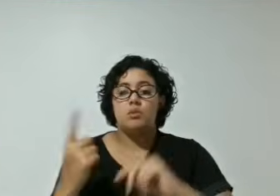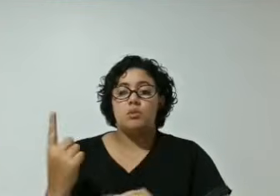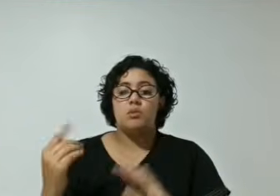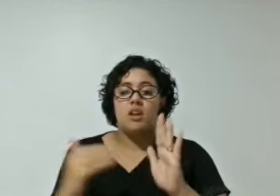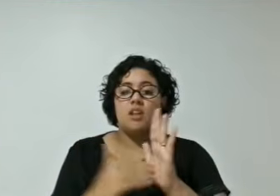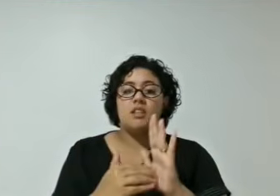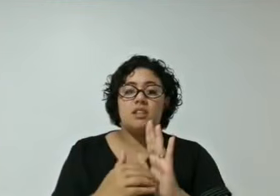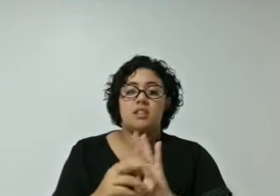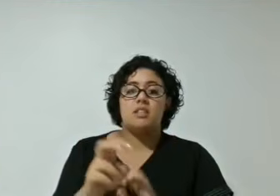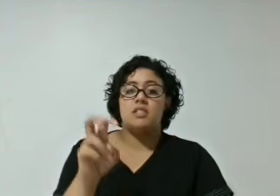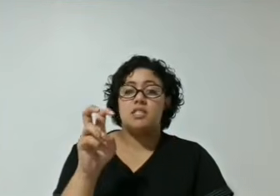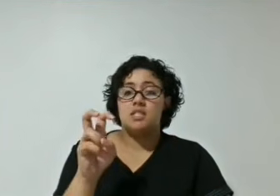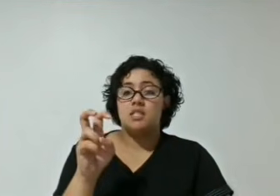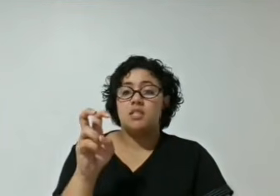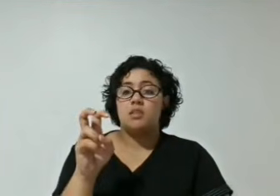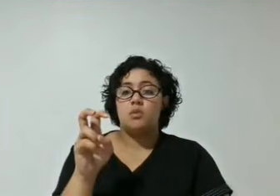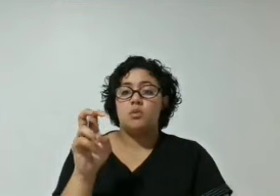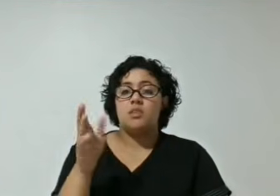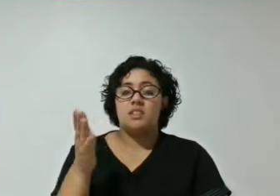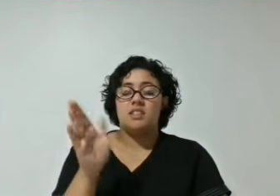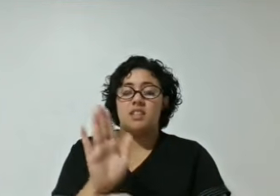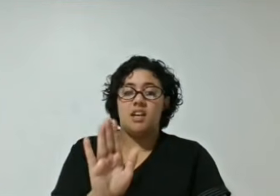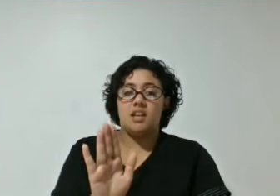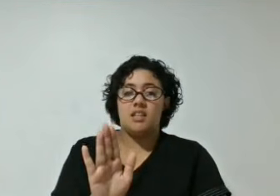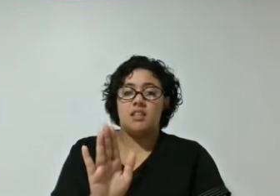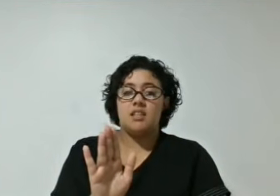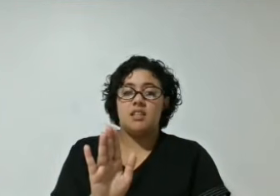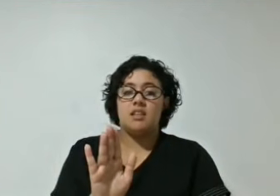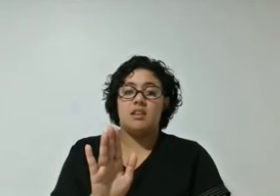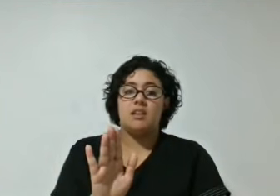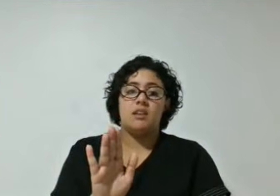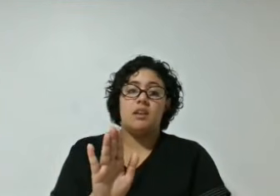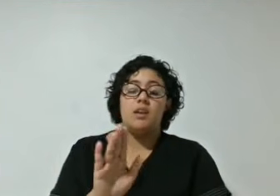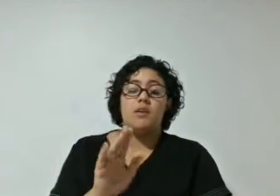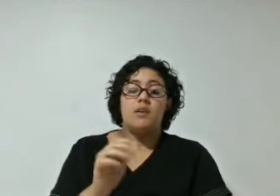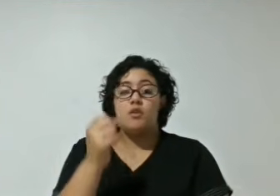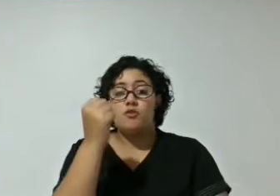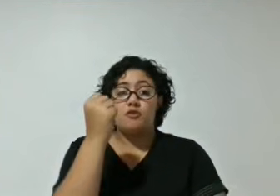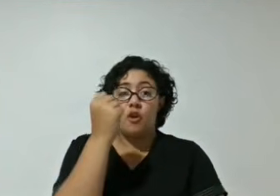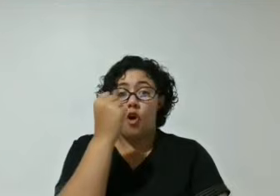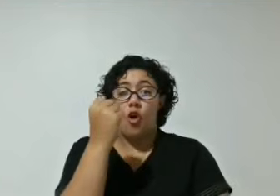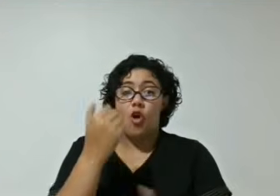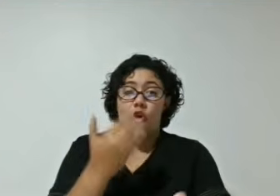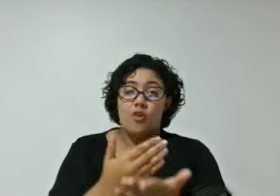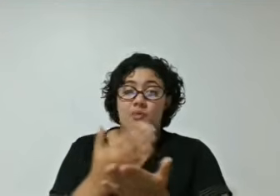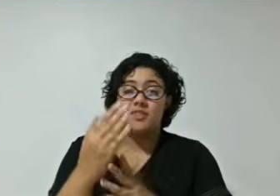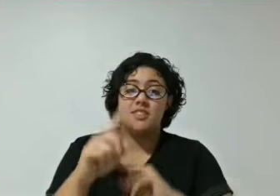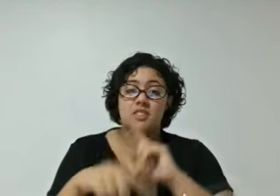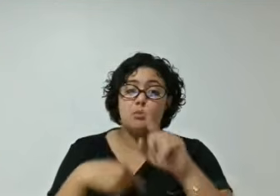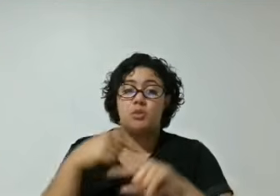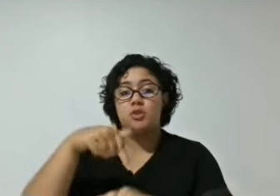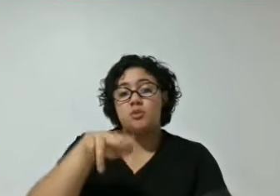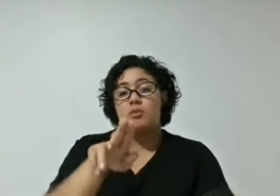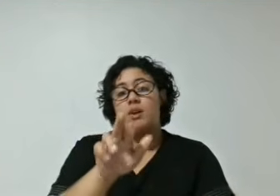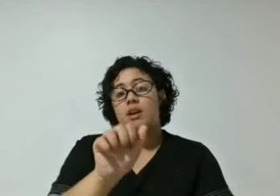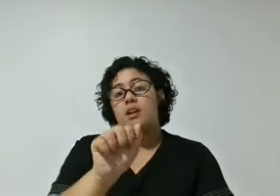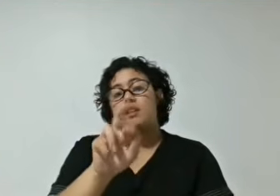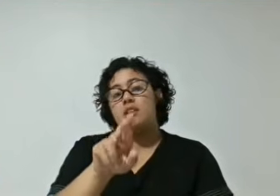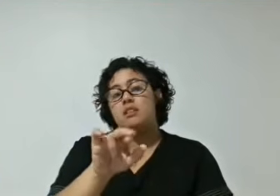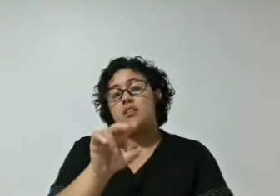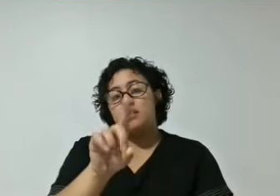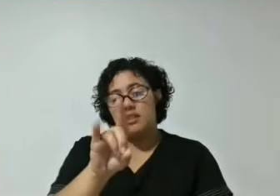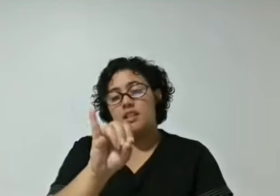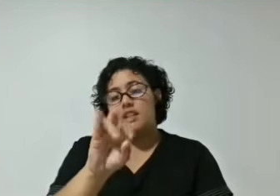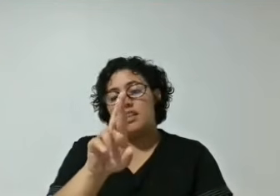de forró para abrir, uma quadrilha junina que foi a segunda no Arraiá de Delô do ano passado, e depois a apresentação das rosas